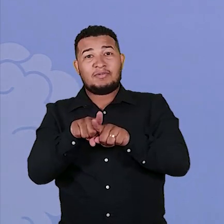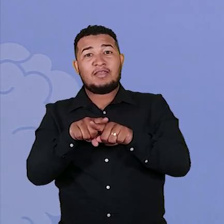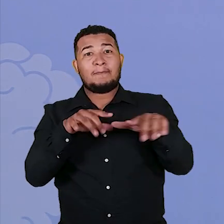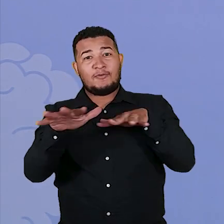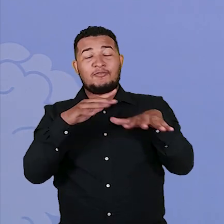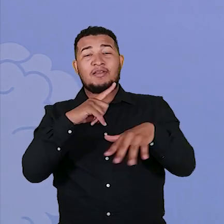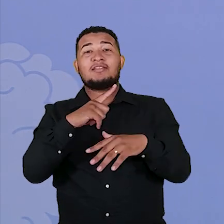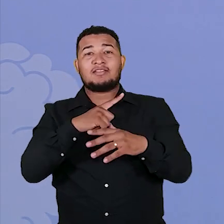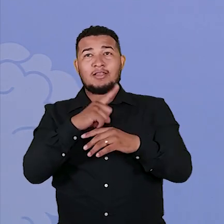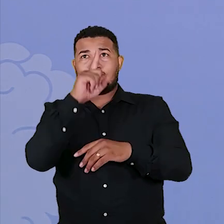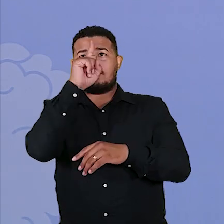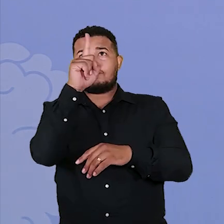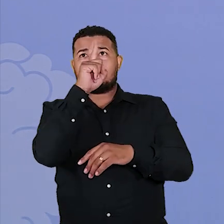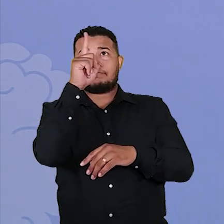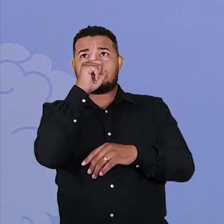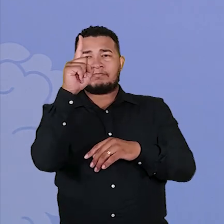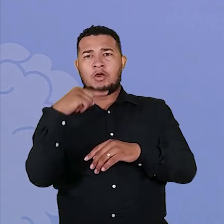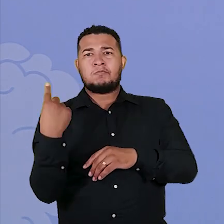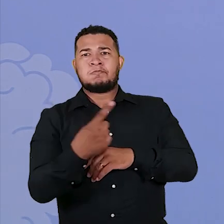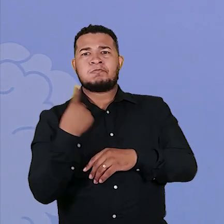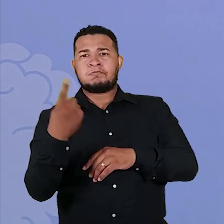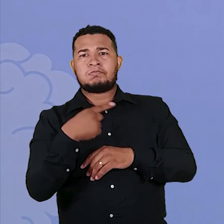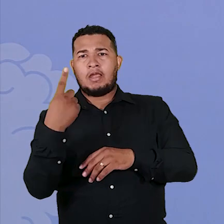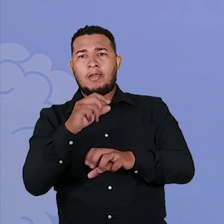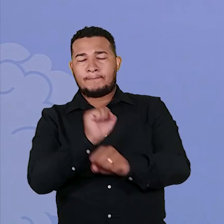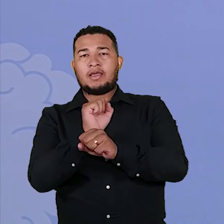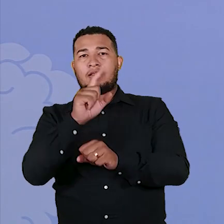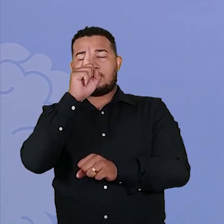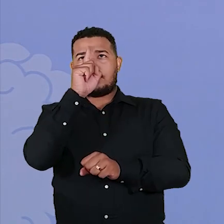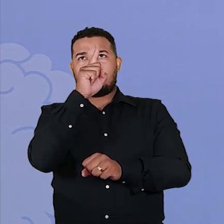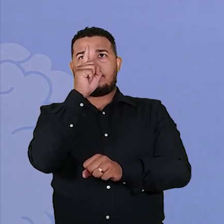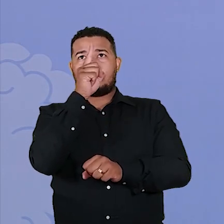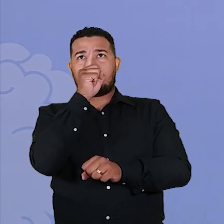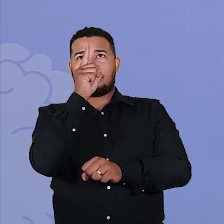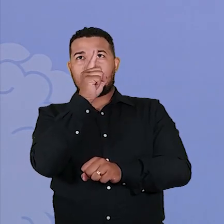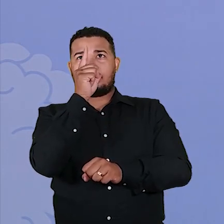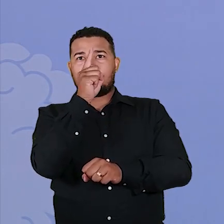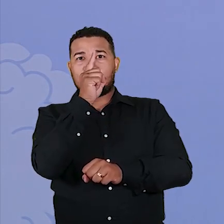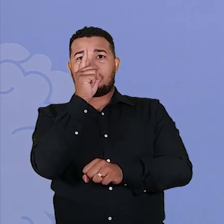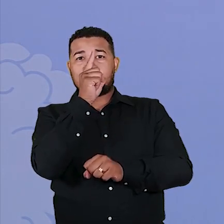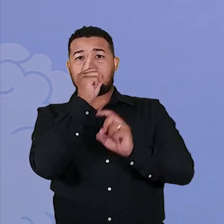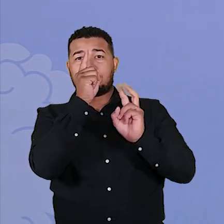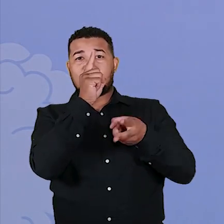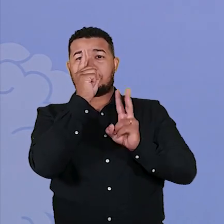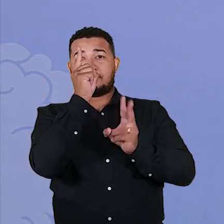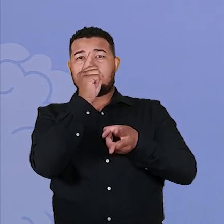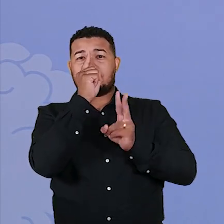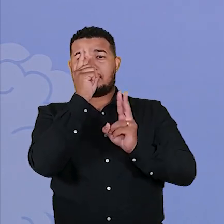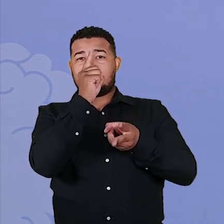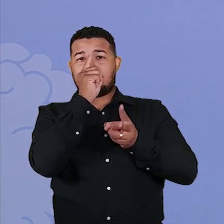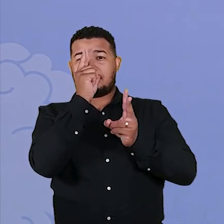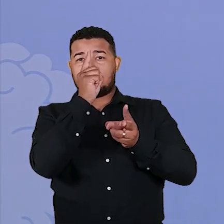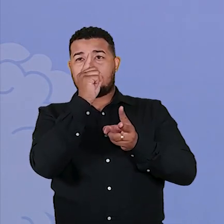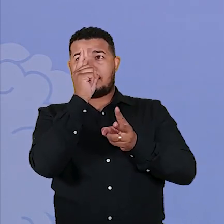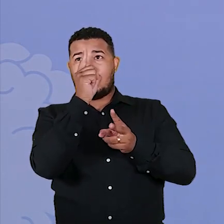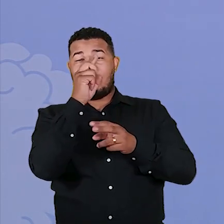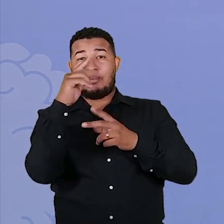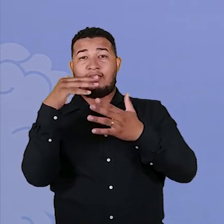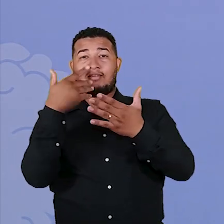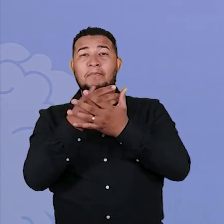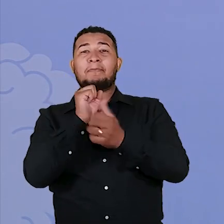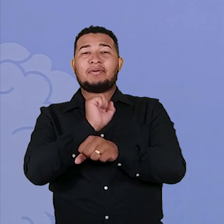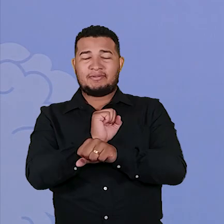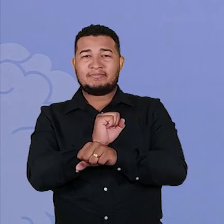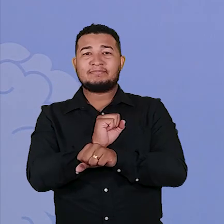vai também entrar em movimento e também vai girar aí você para do nada esse movimento e esse líquido ele vai continuar o movimento na inércia